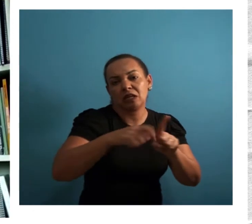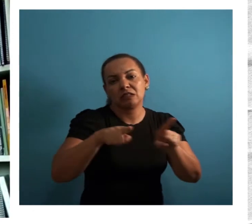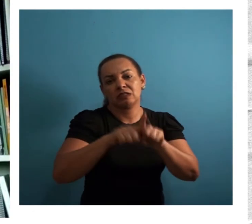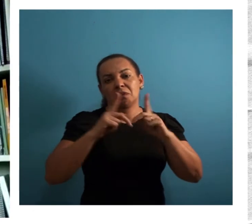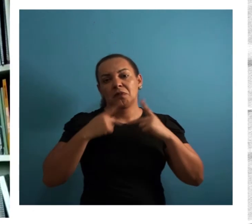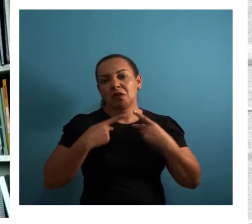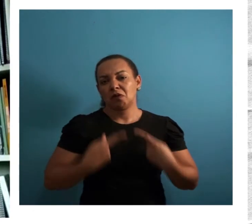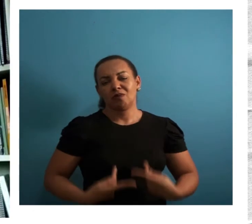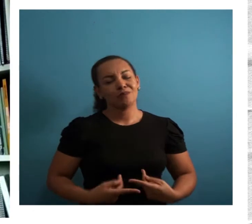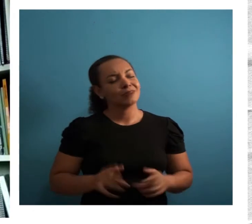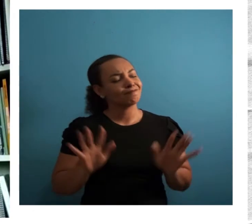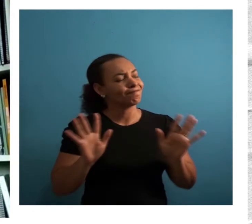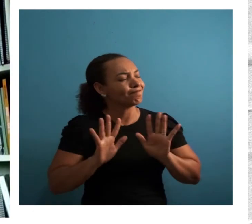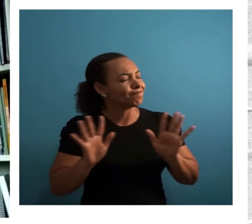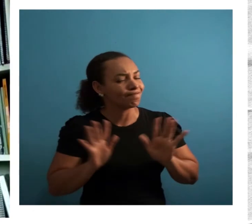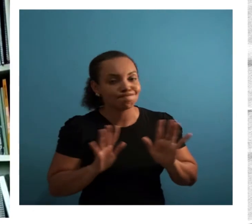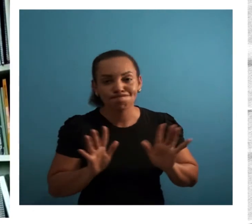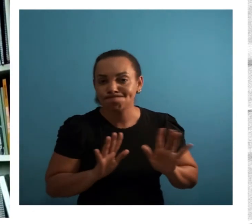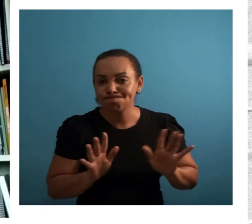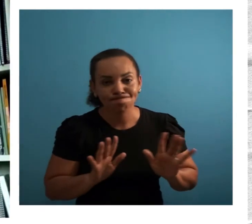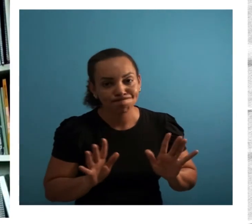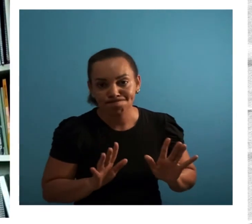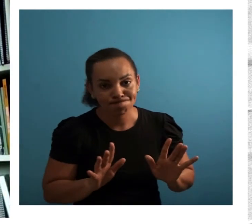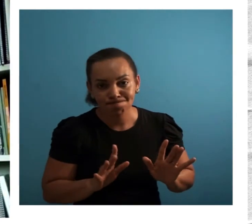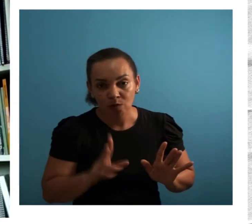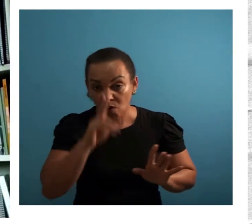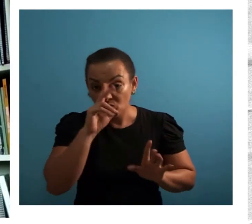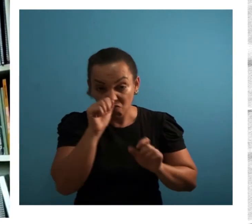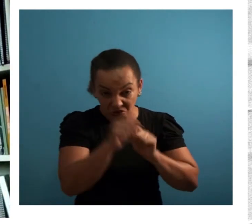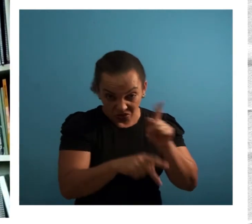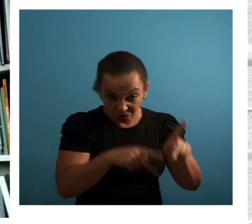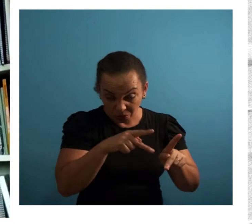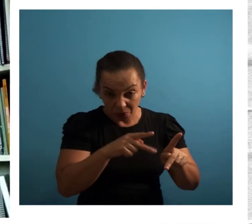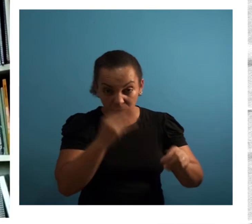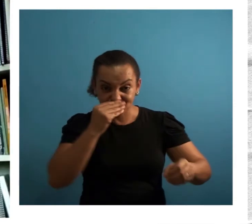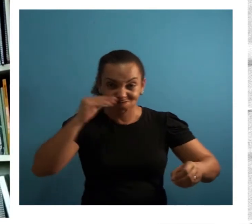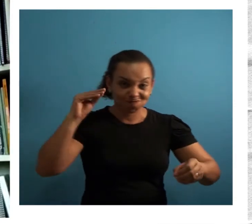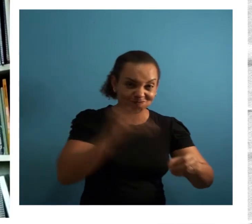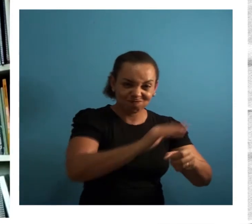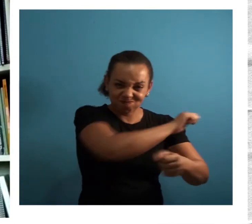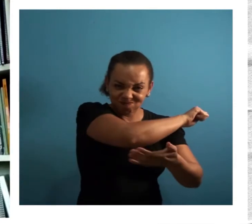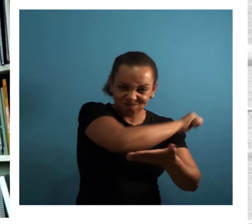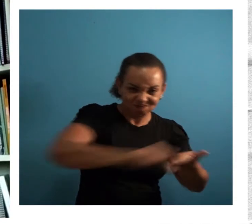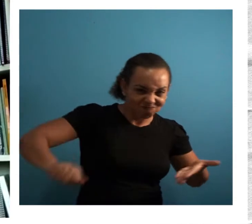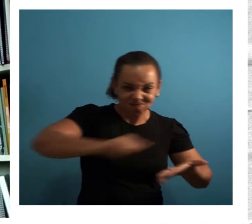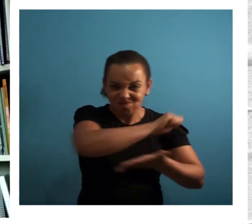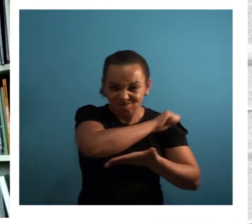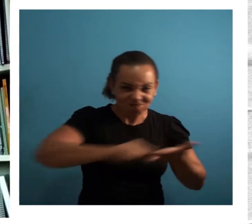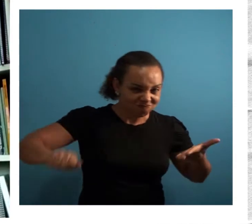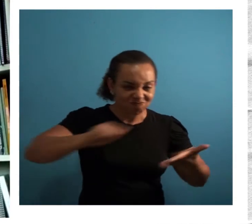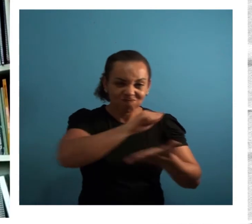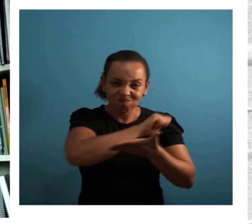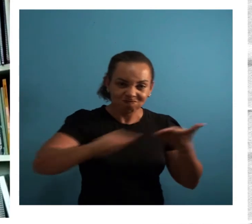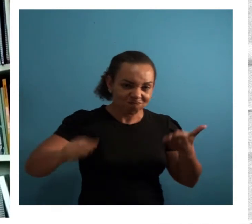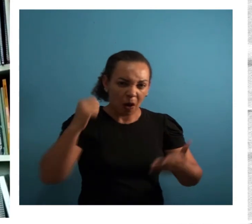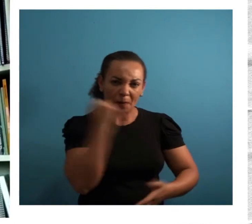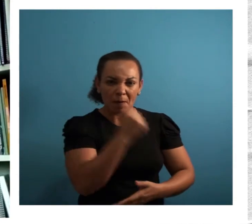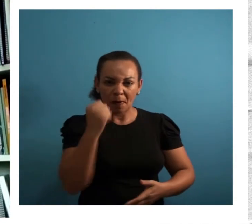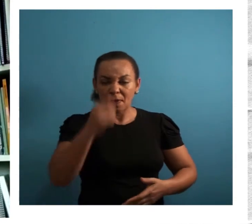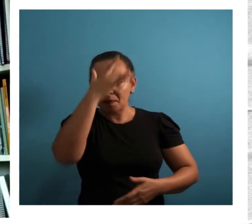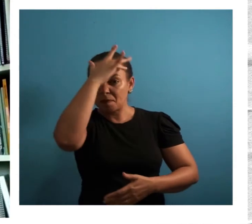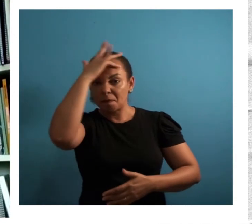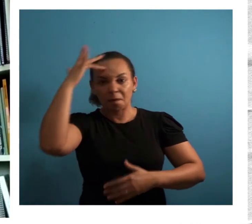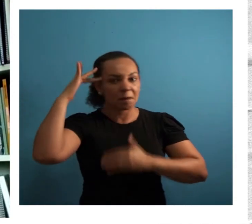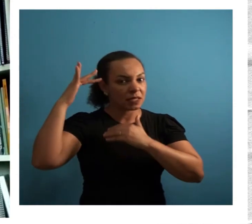piedade das forças populares e quer justamente eliminar uma quantidade enorme de pessoas e